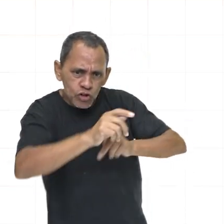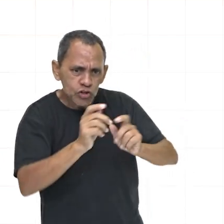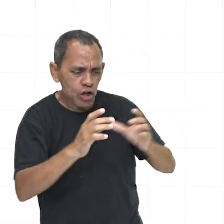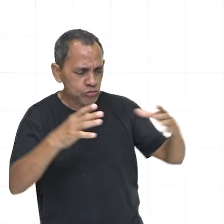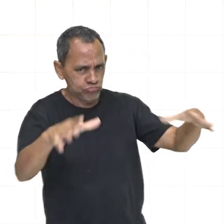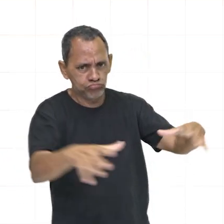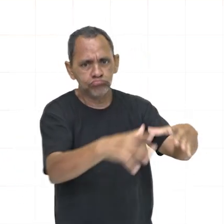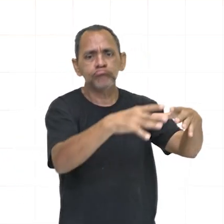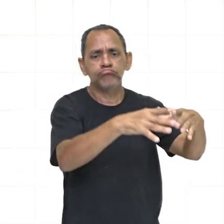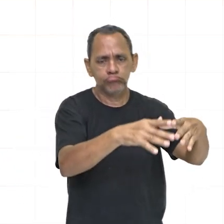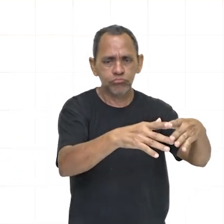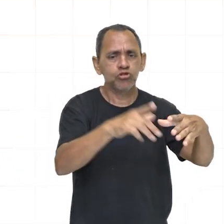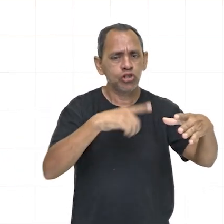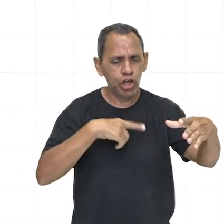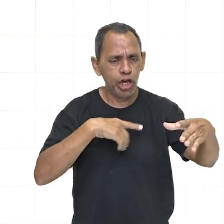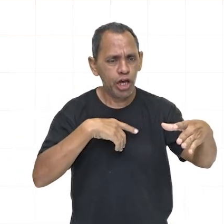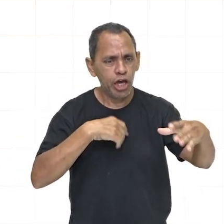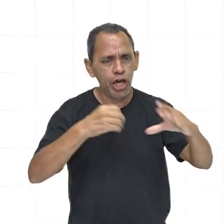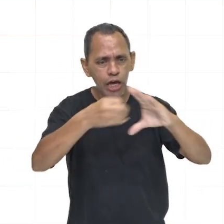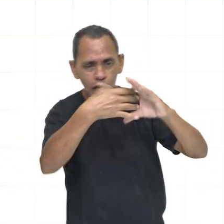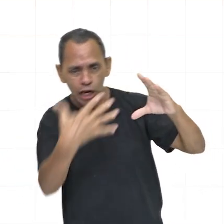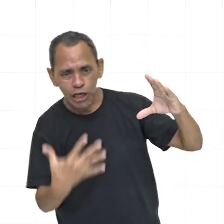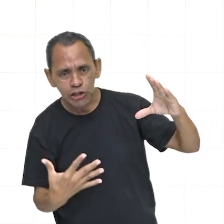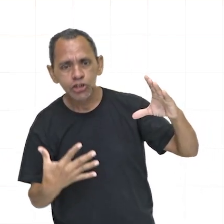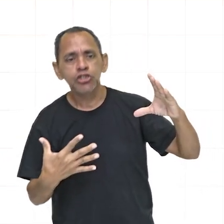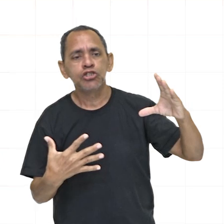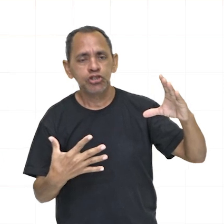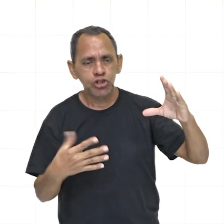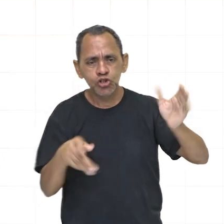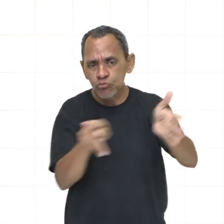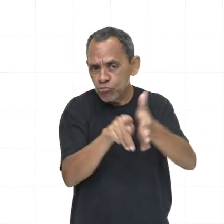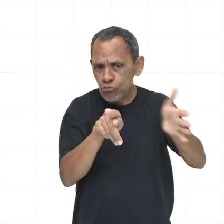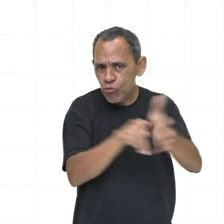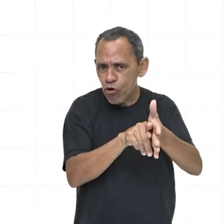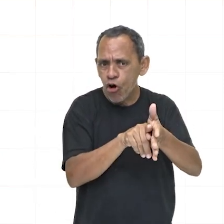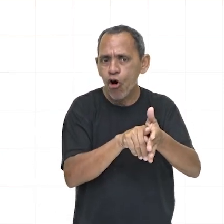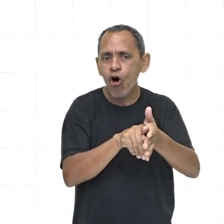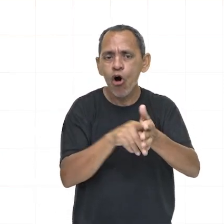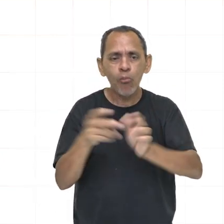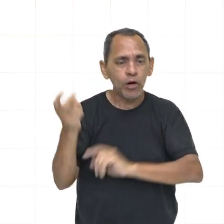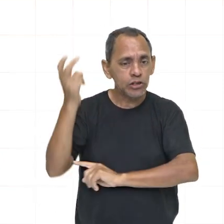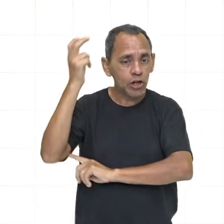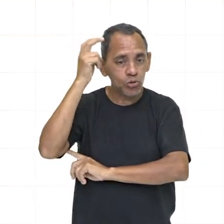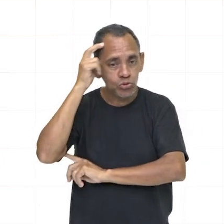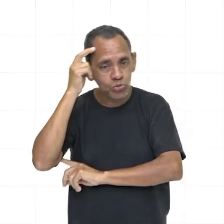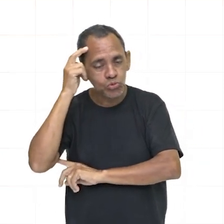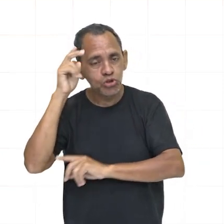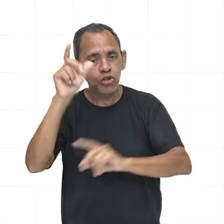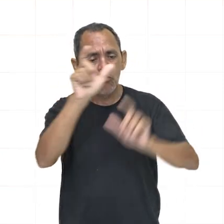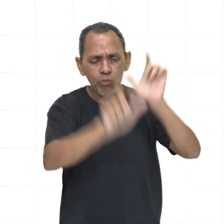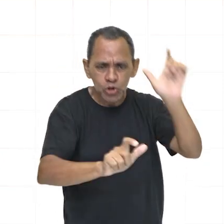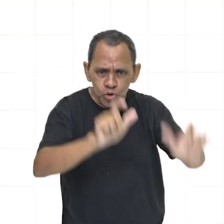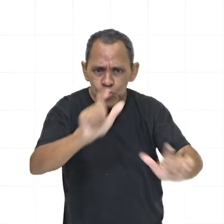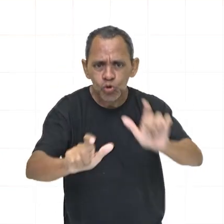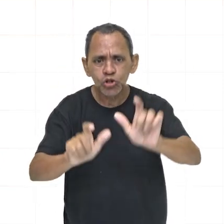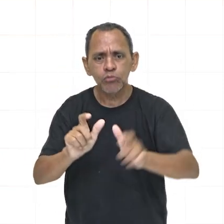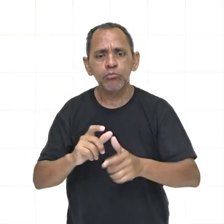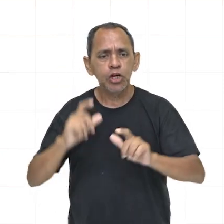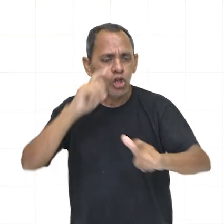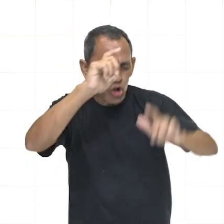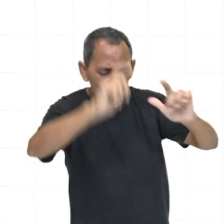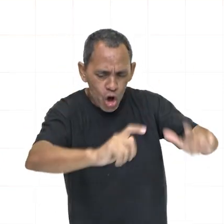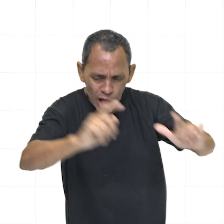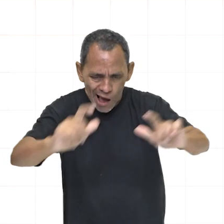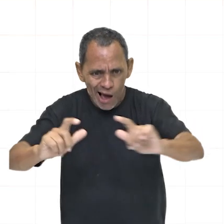características e traços distintivos, ou seja, diferentes, né, entre elas. Quais seriam